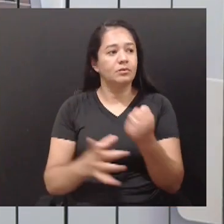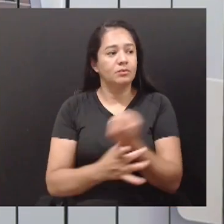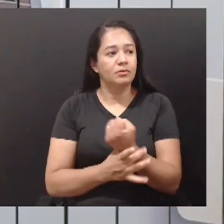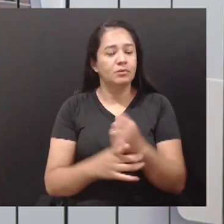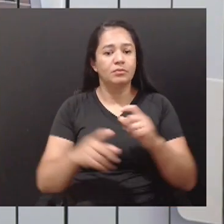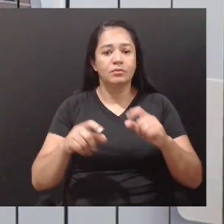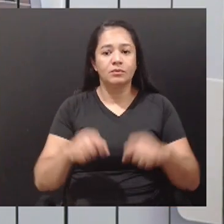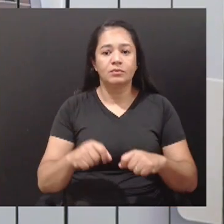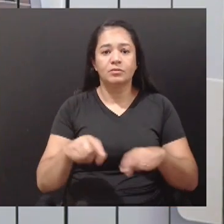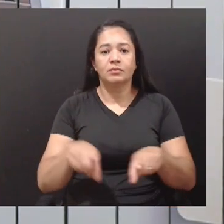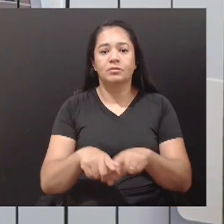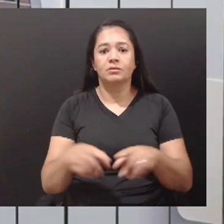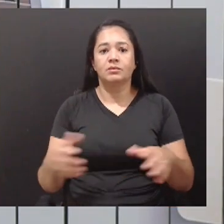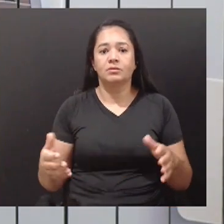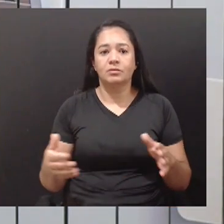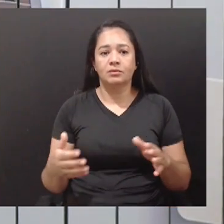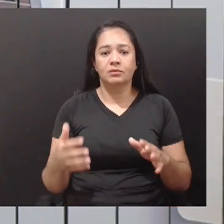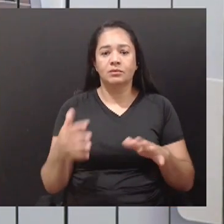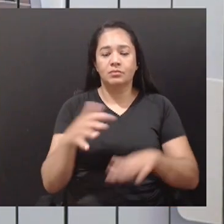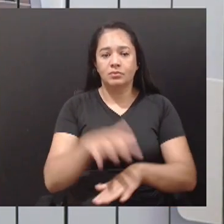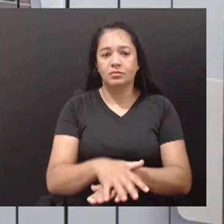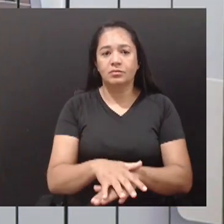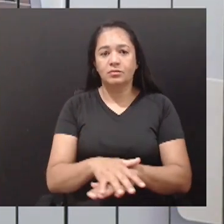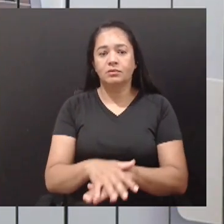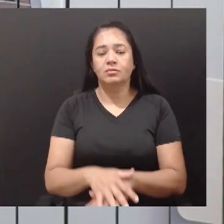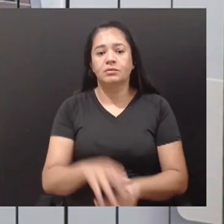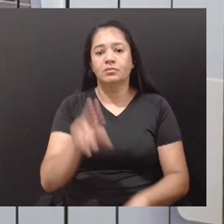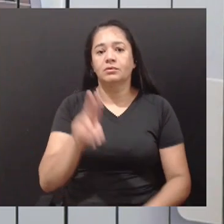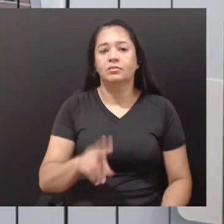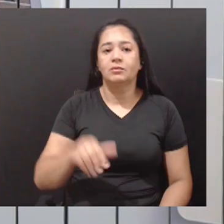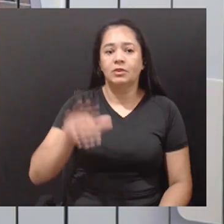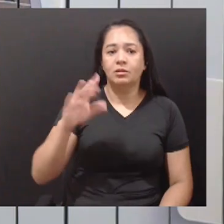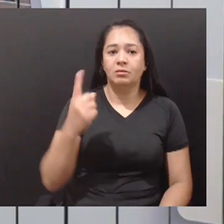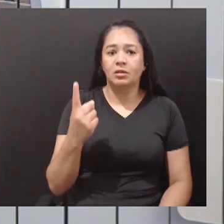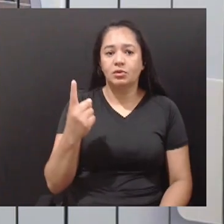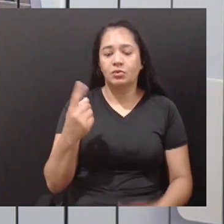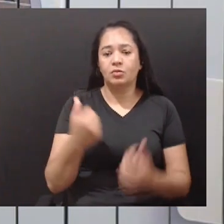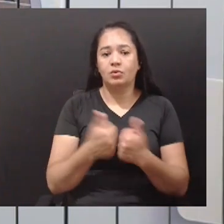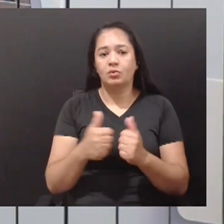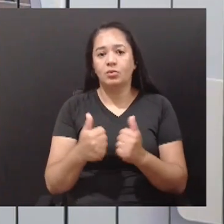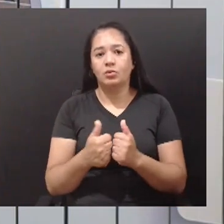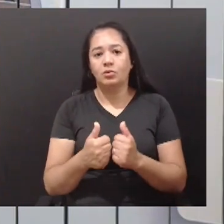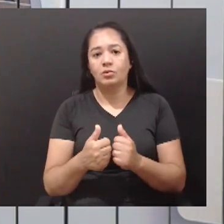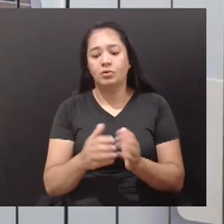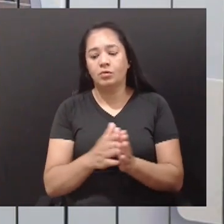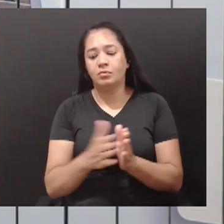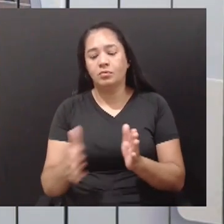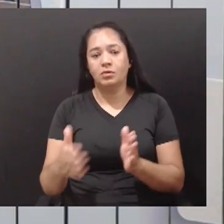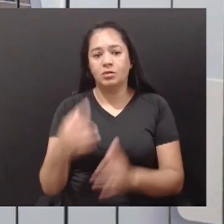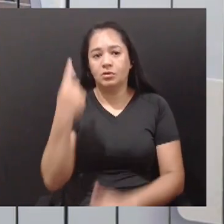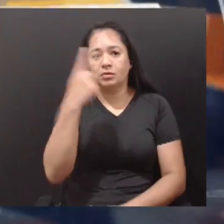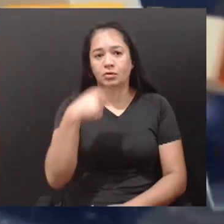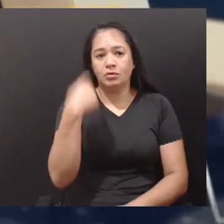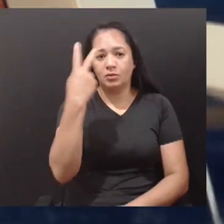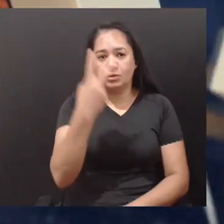a integração, ou seja, o uso de mais de um ônibus dentro do período de 2